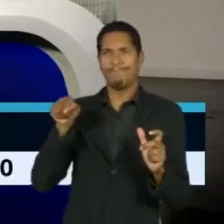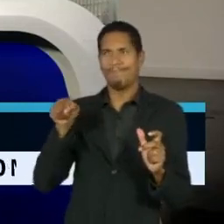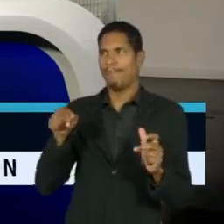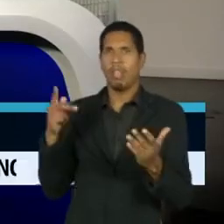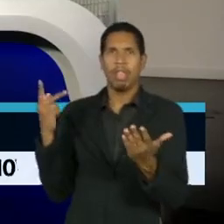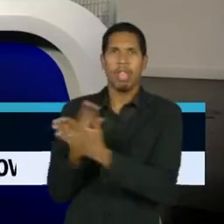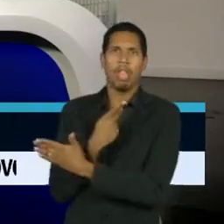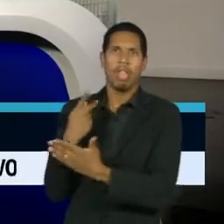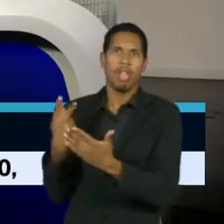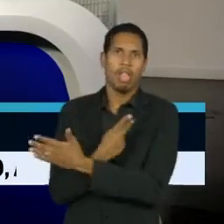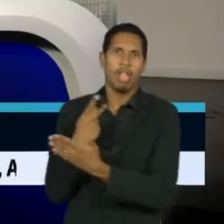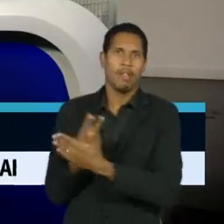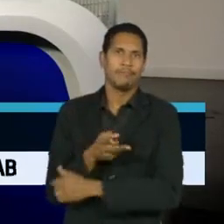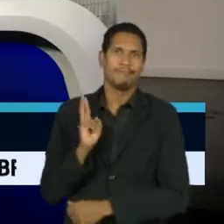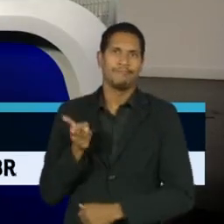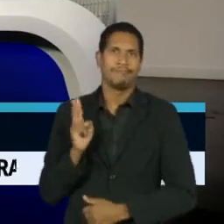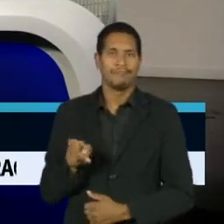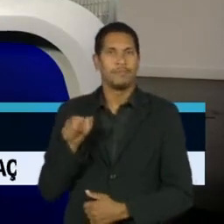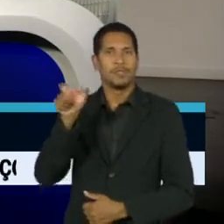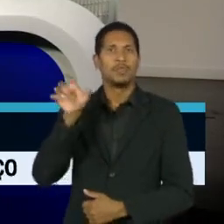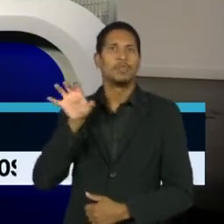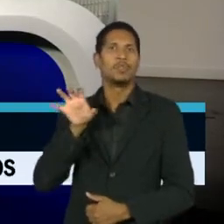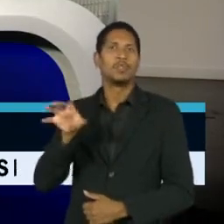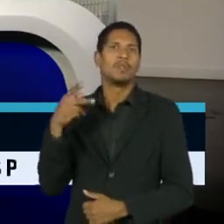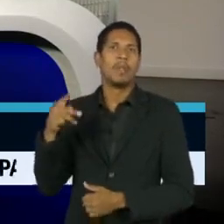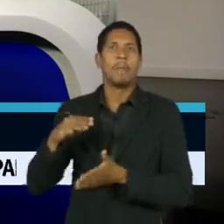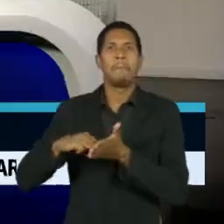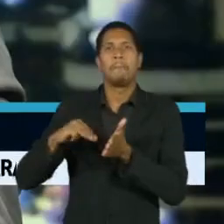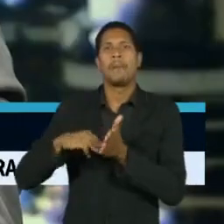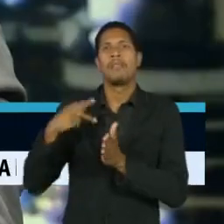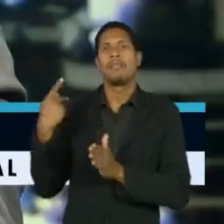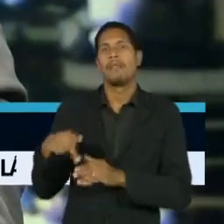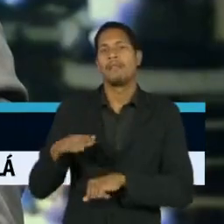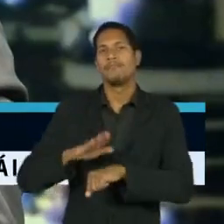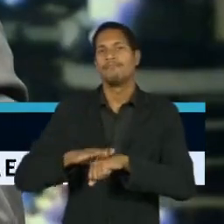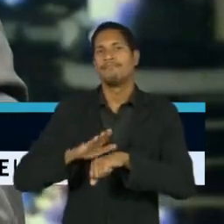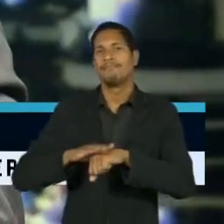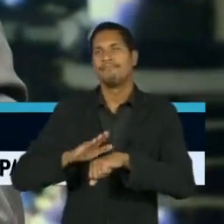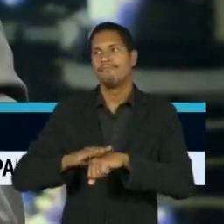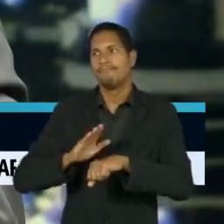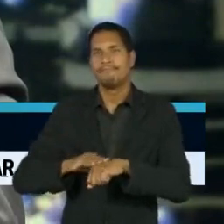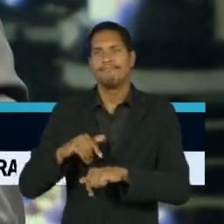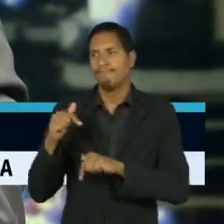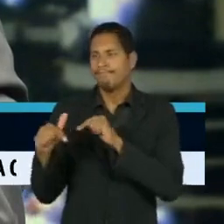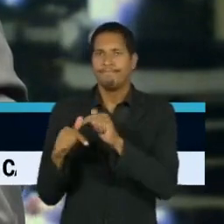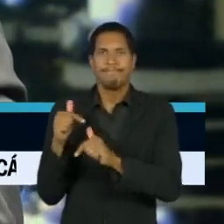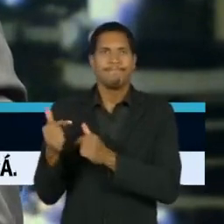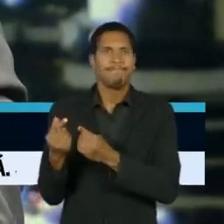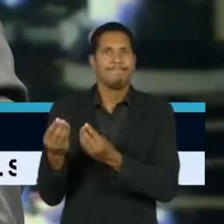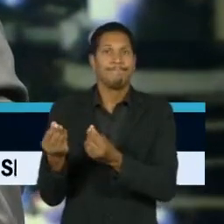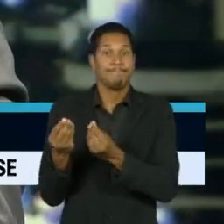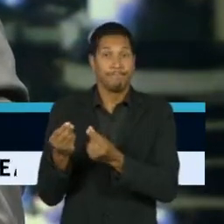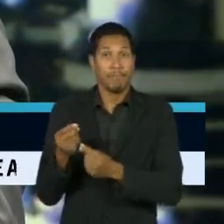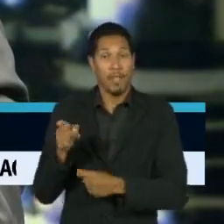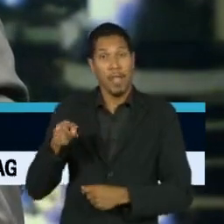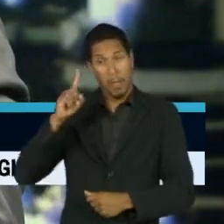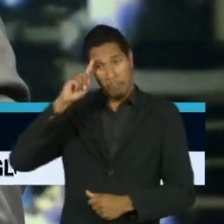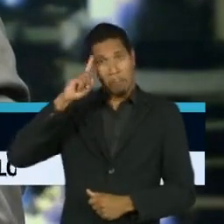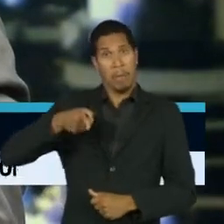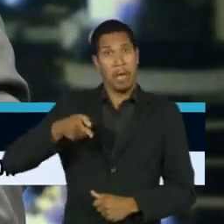trato ele tem o método Como dizia a matéria do secretos ele tem um método que é um metro é